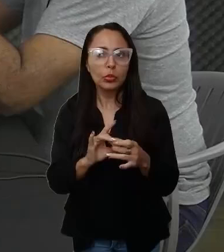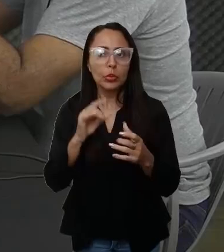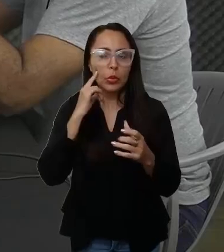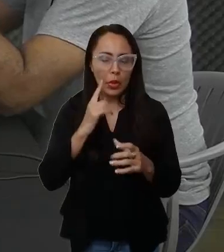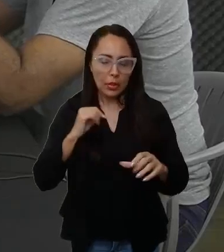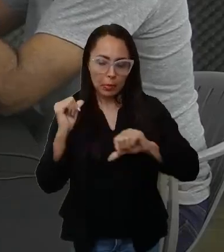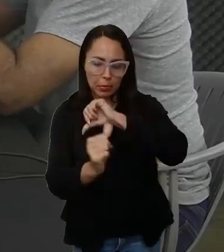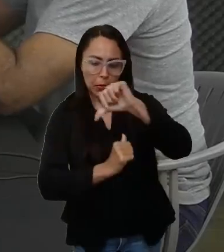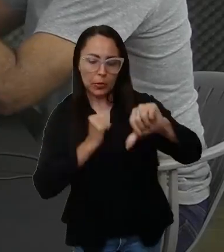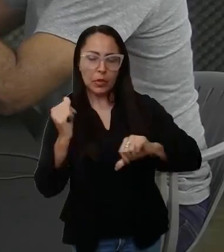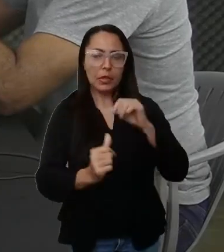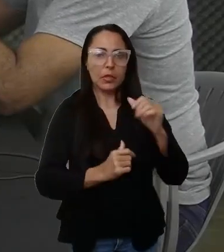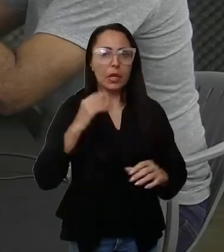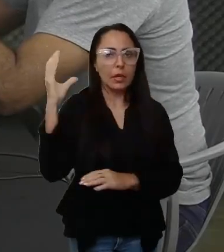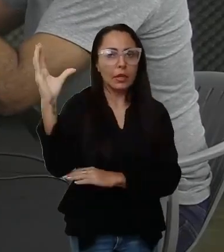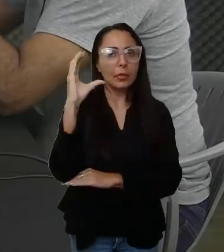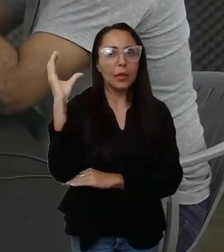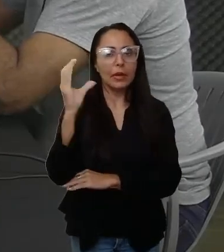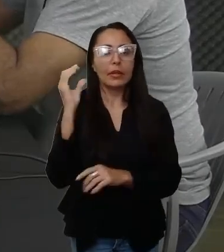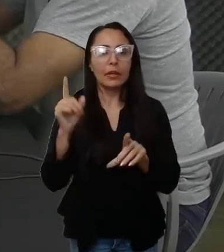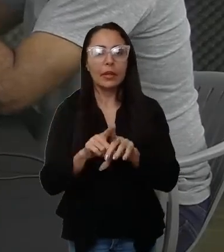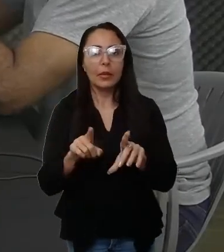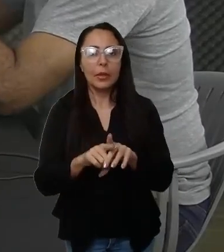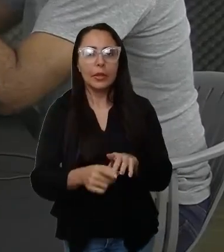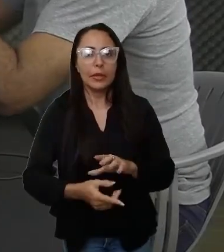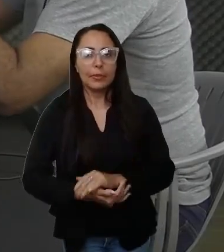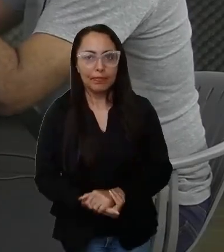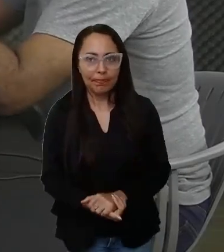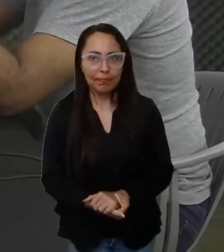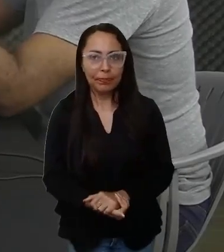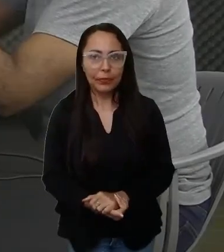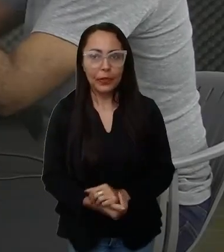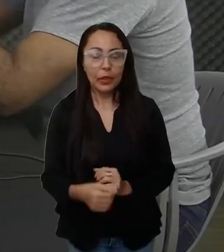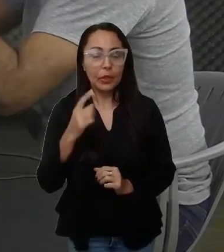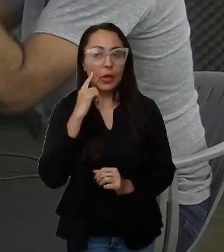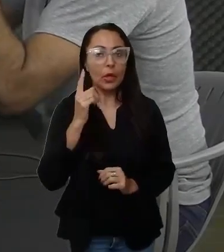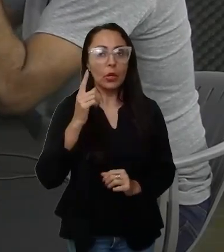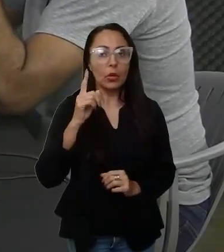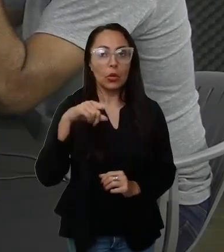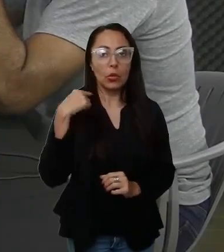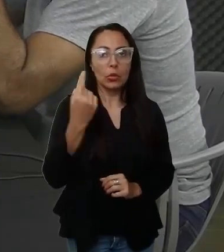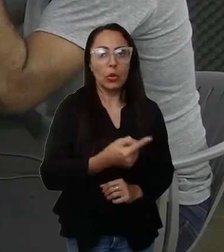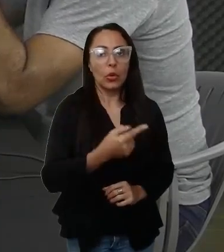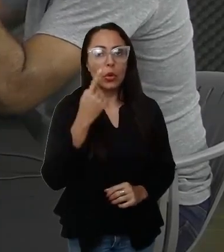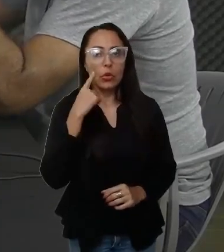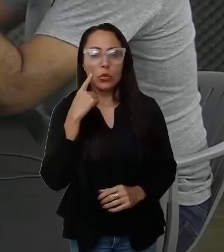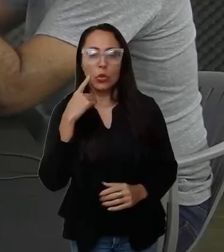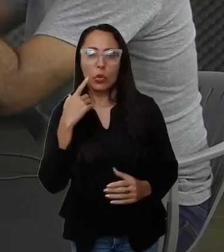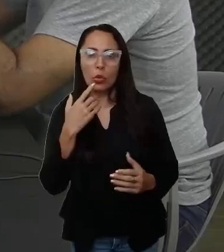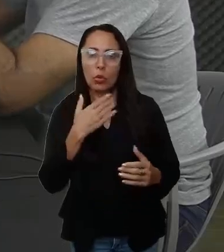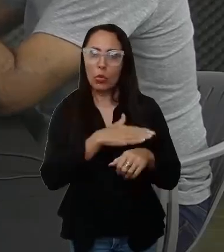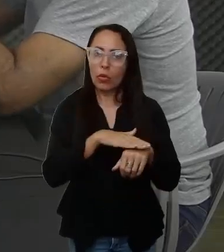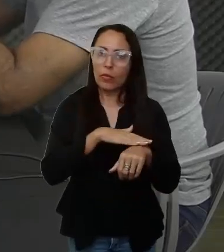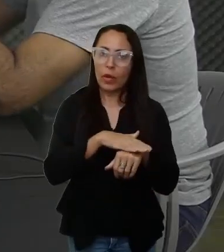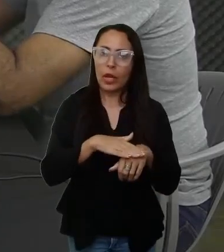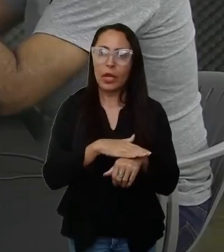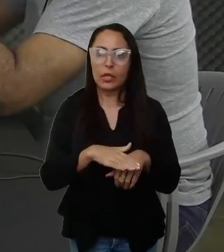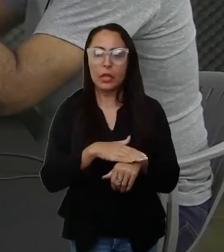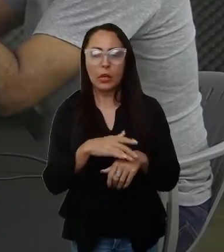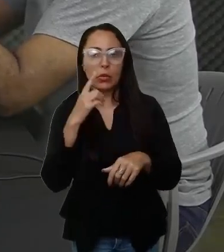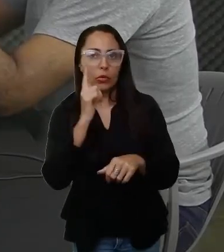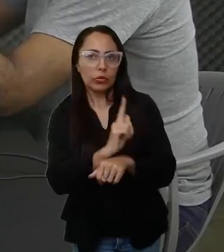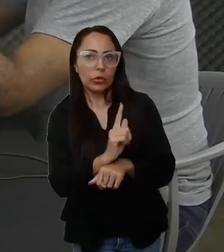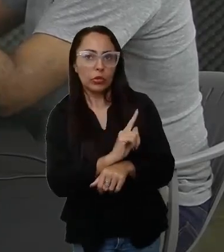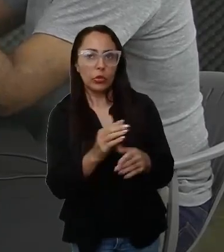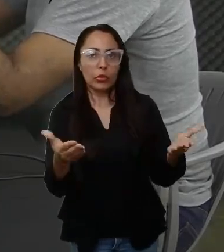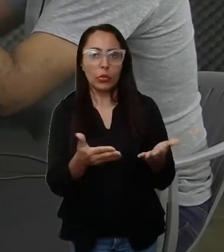climáticas, está bem antenada com essa questão ambiental. Por isso que nosso papo com o gestor hoje, nosso MesaCast,